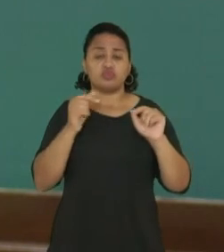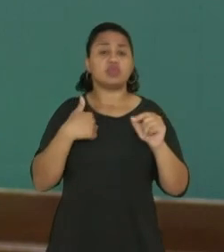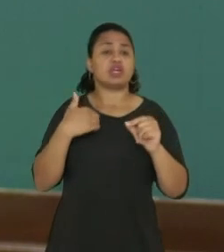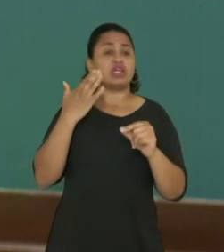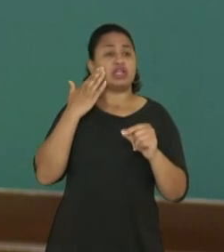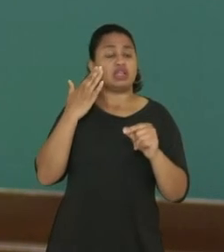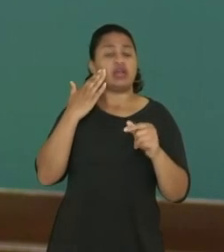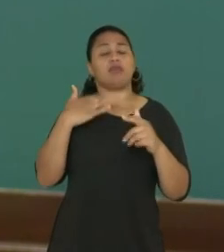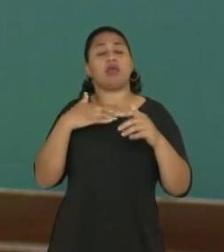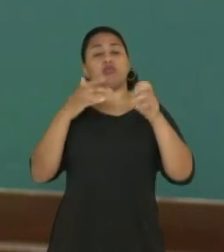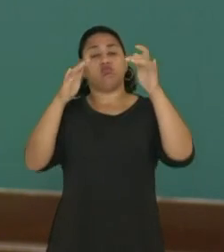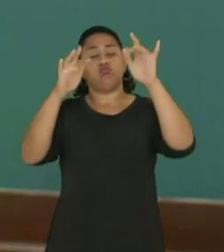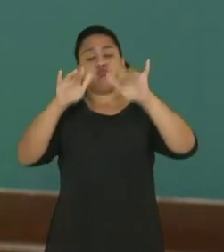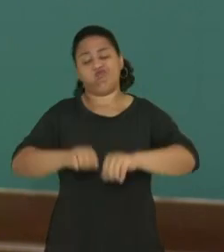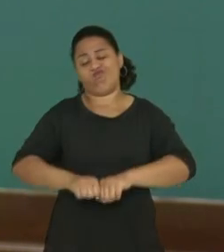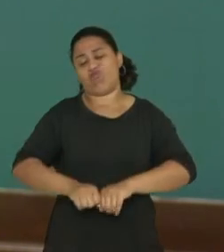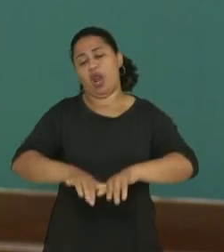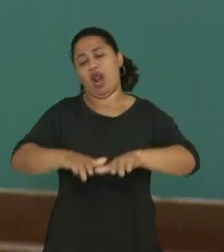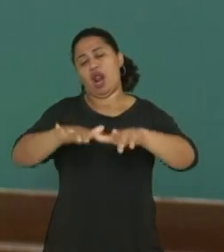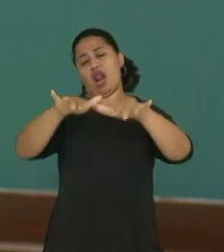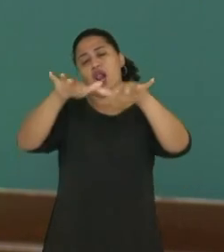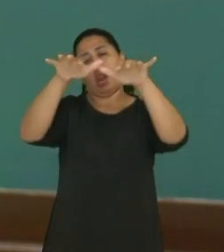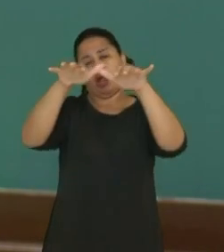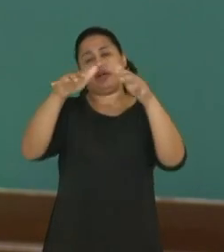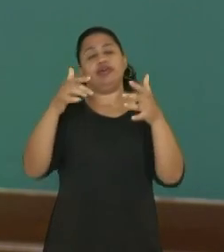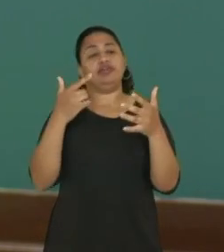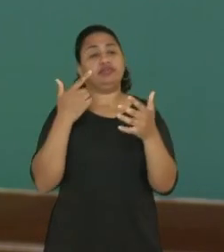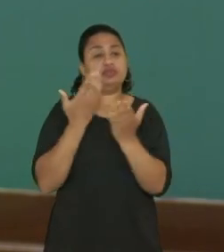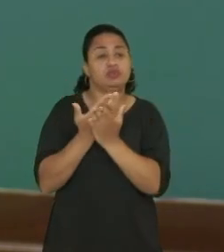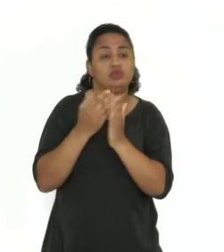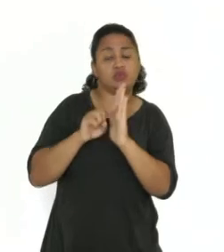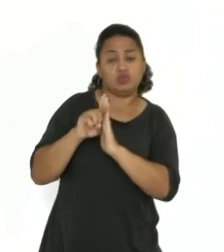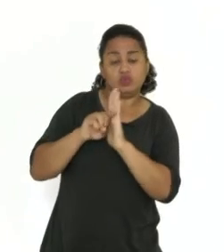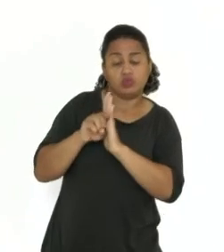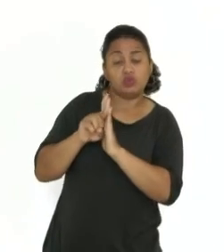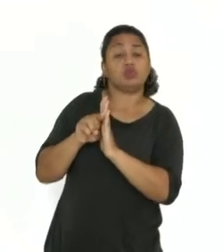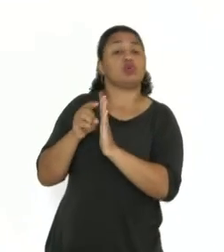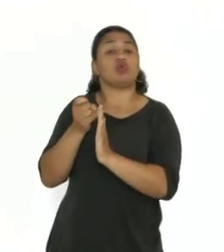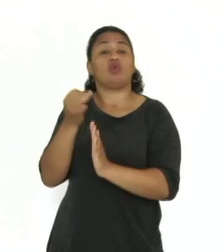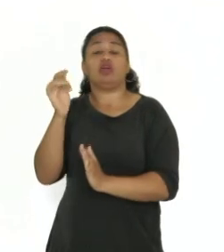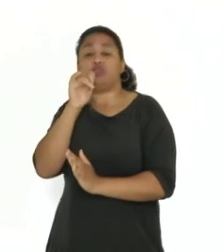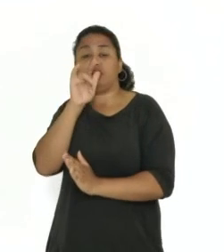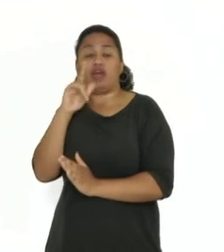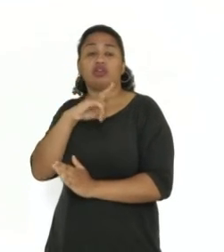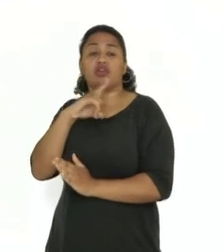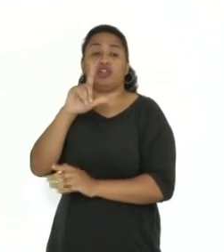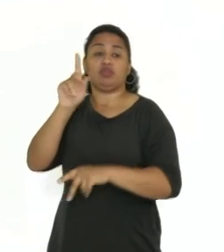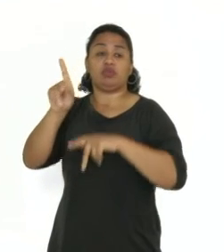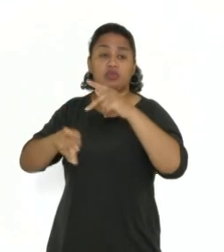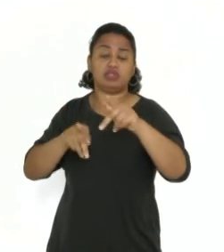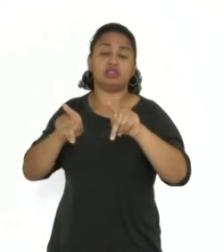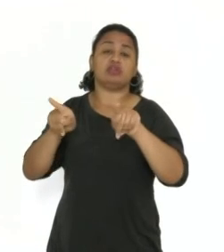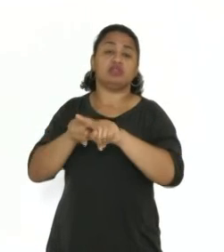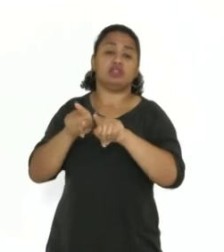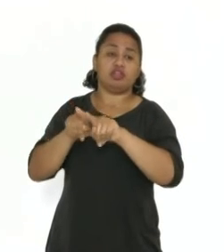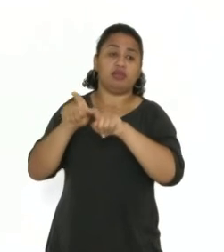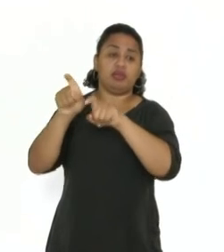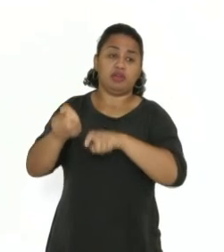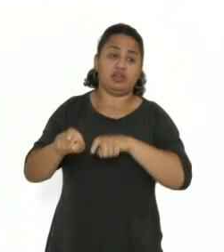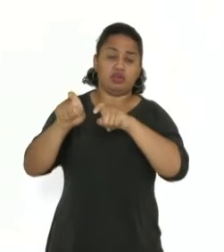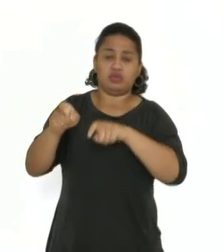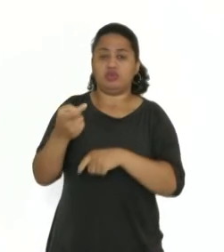prevenir enchentes, né, verificar estudos para abastecimento da população, desenvolver agricultura, né, e assim por diante